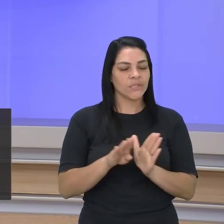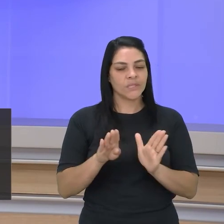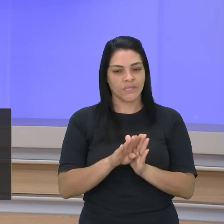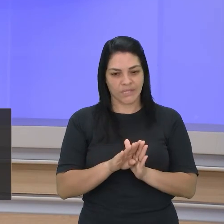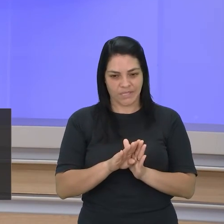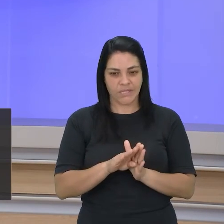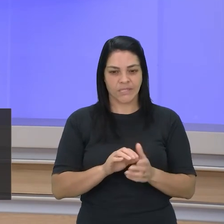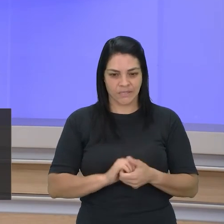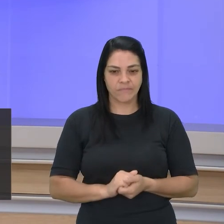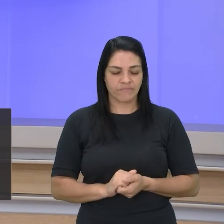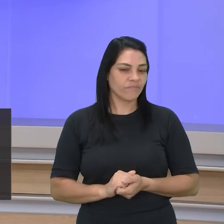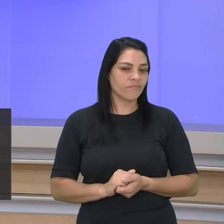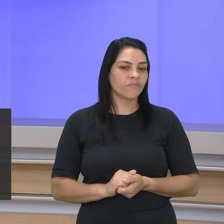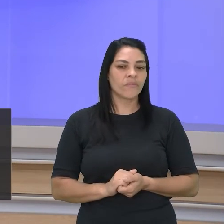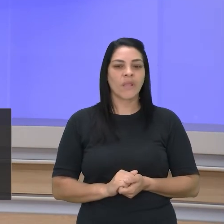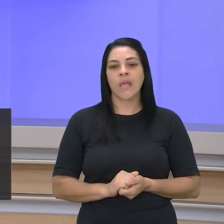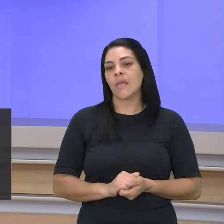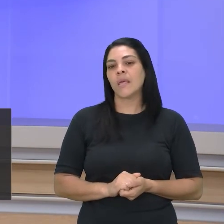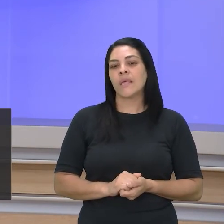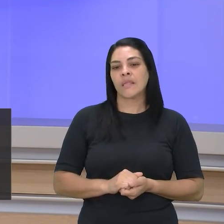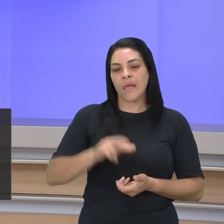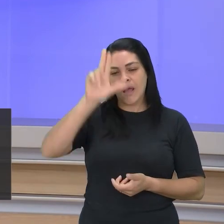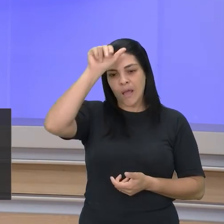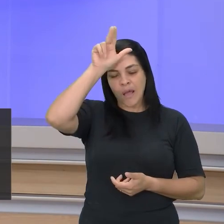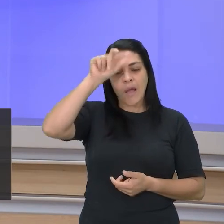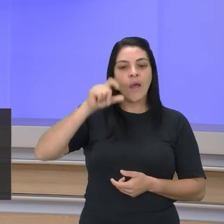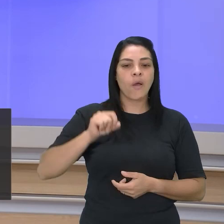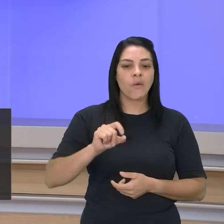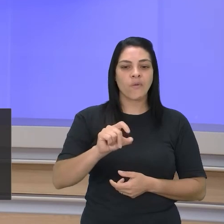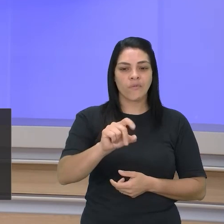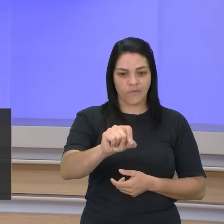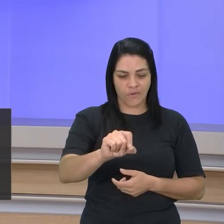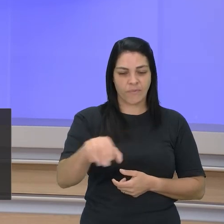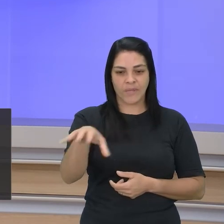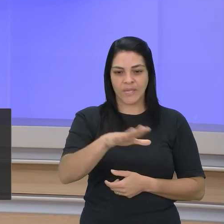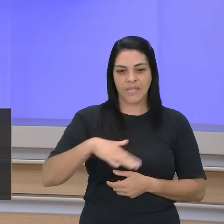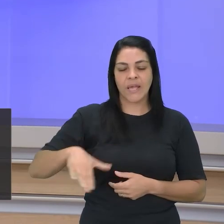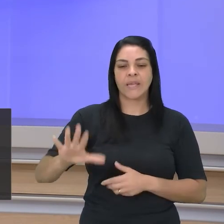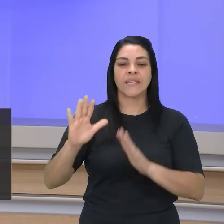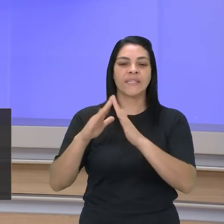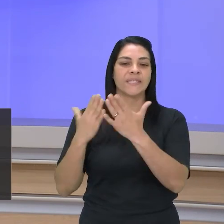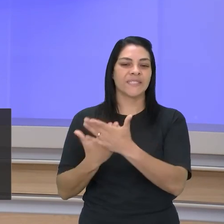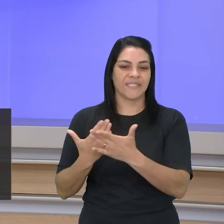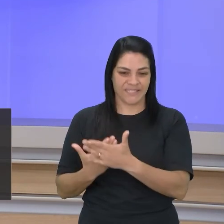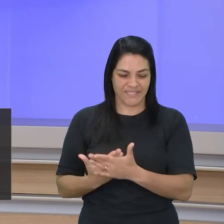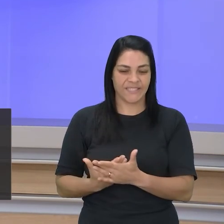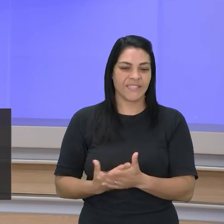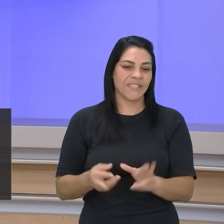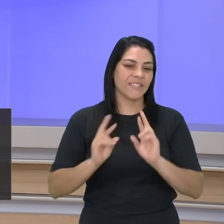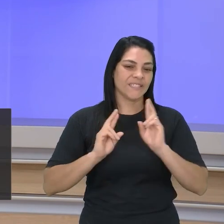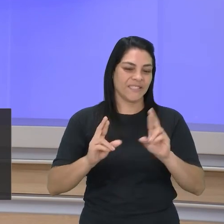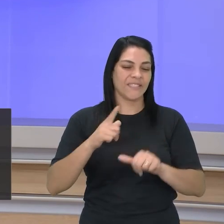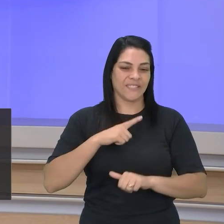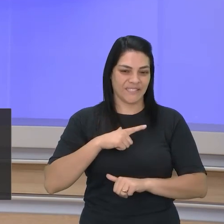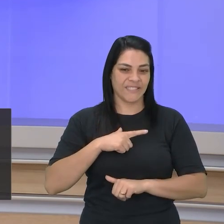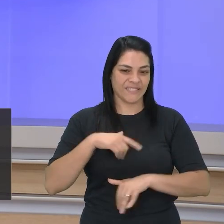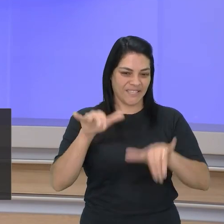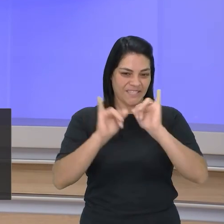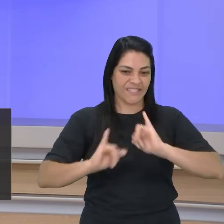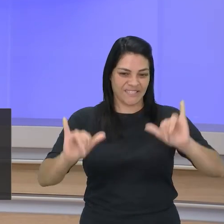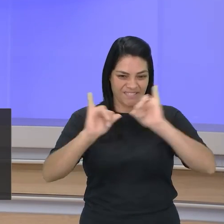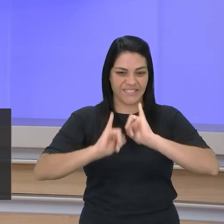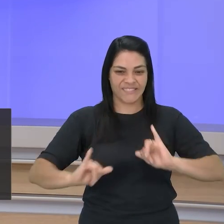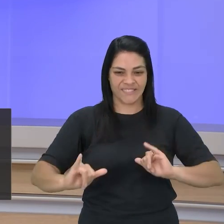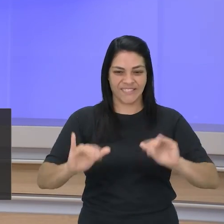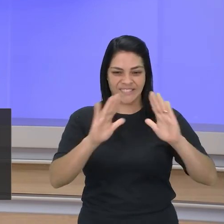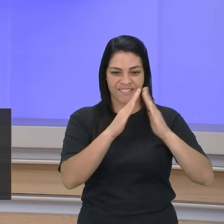de formigas de Embaúba, né, na nossa rede estadual. Esperamos logo ter notícias sobre a Samuel Klabin,